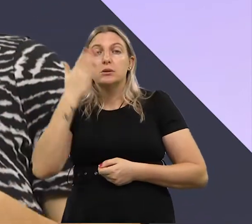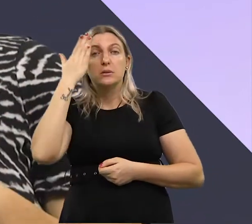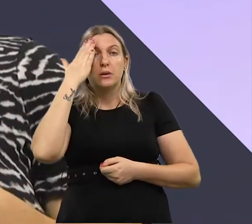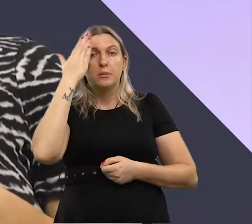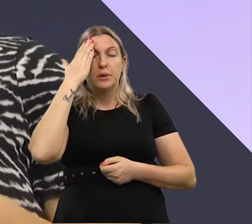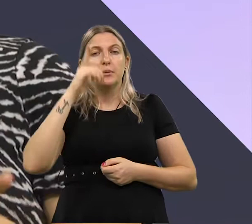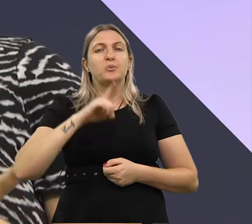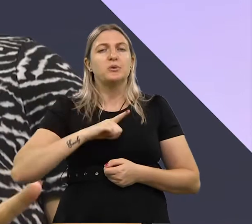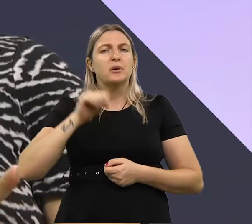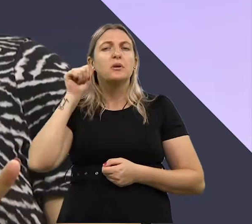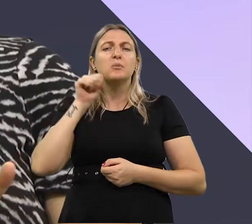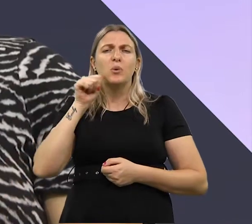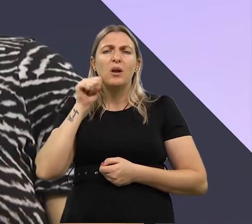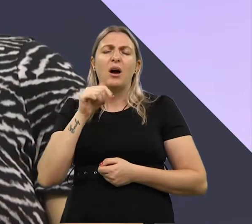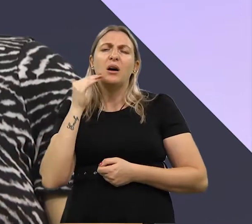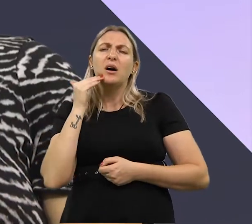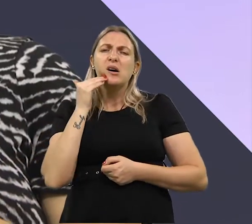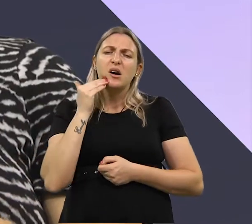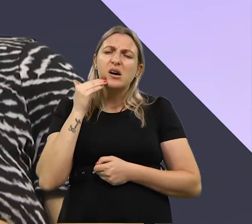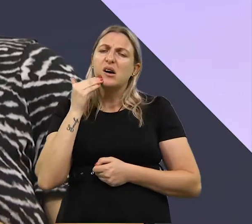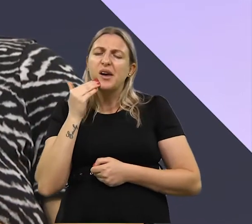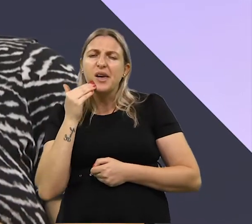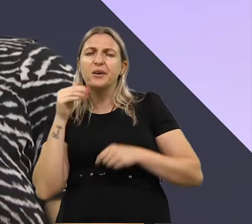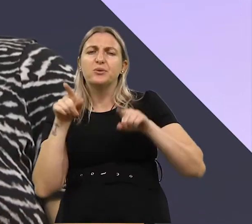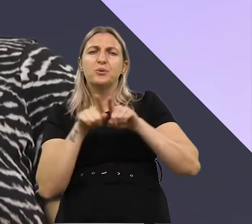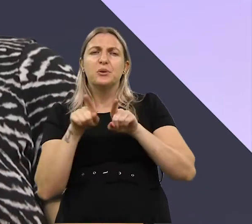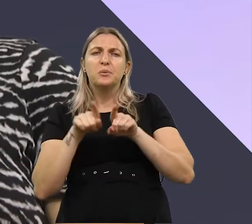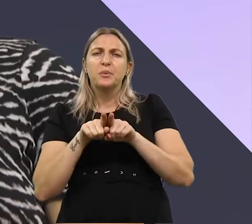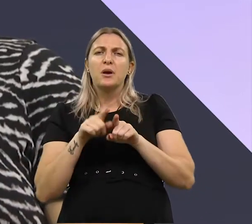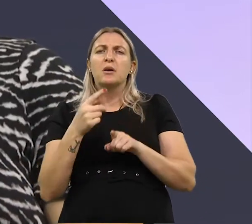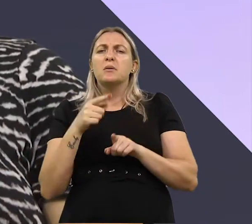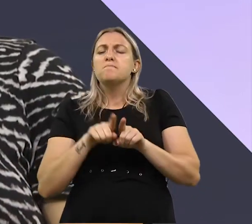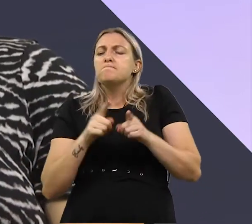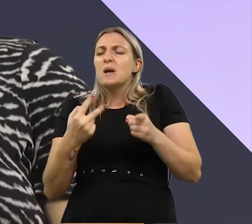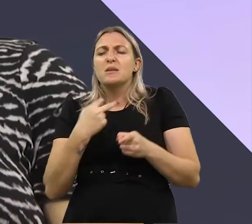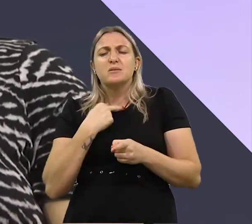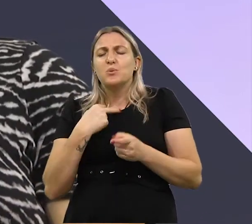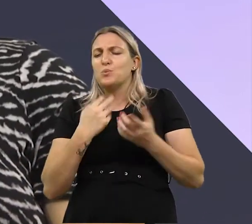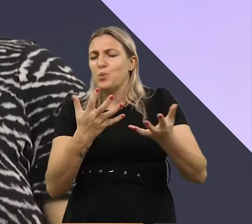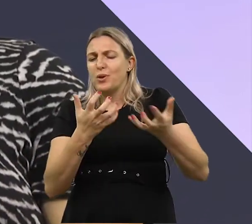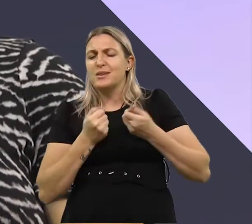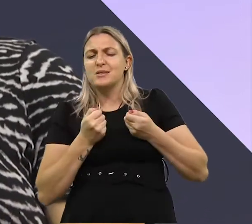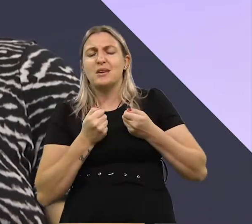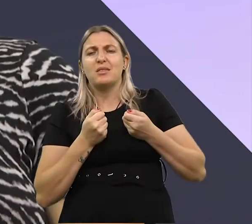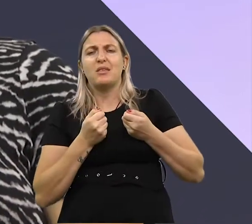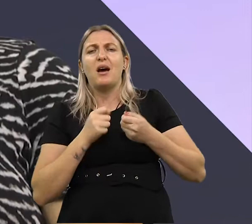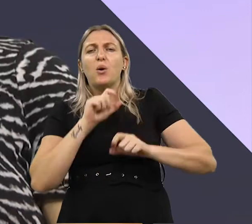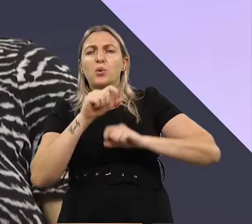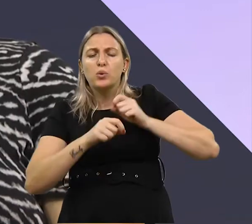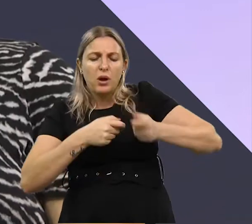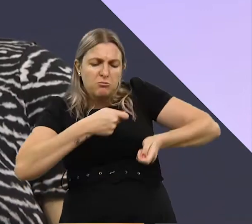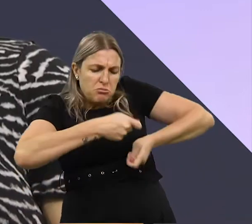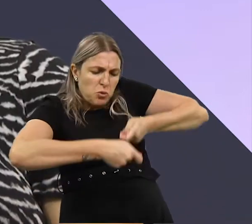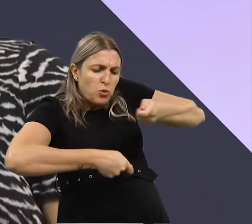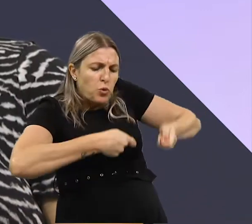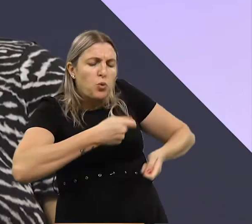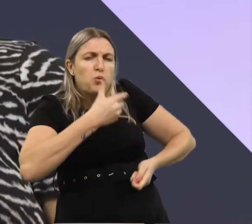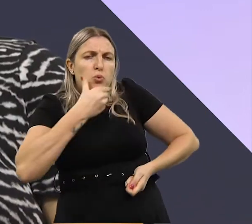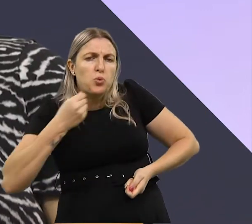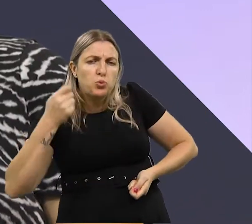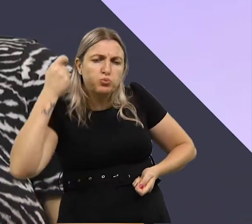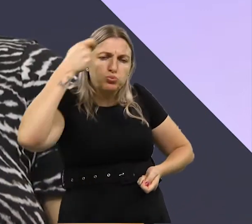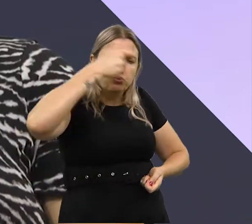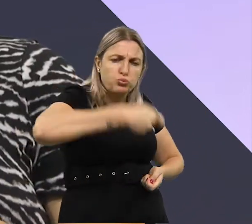seus defeitos também, né? Certeza. Mas o que a gente não pode admitir é essa situação de domínio, de agressão e de